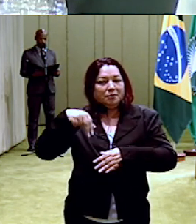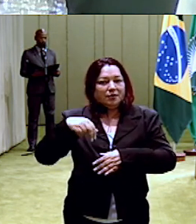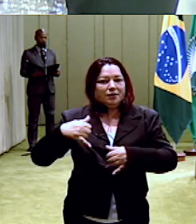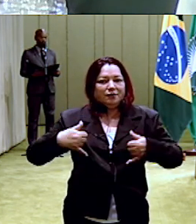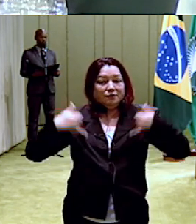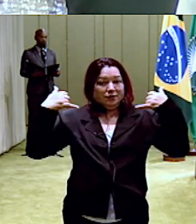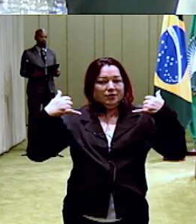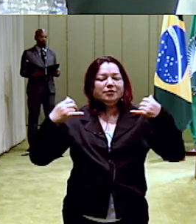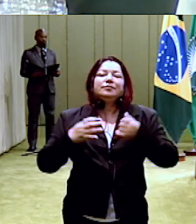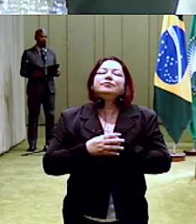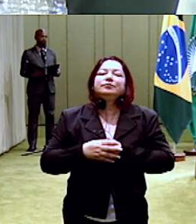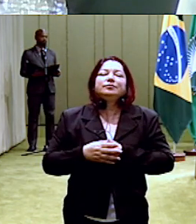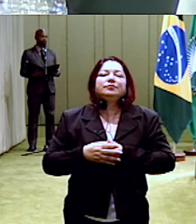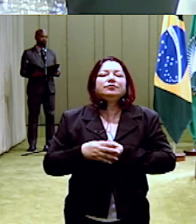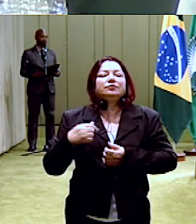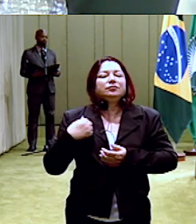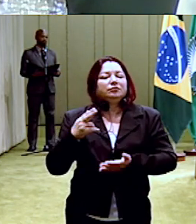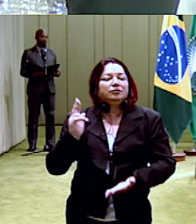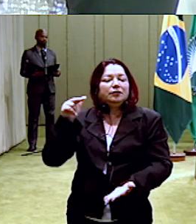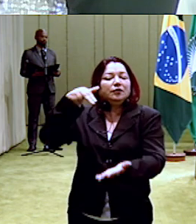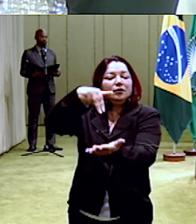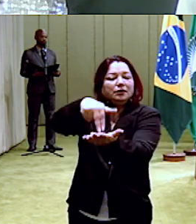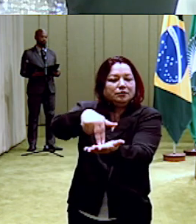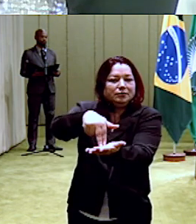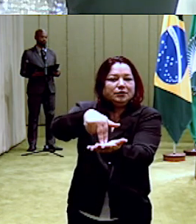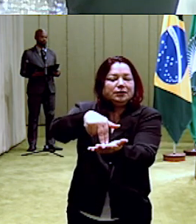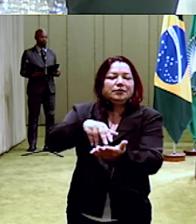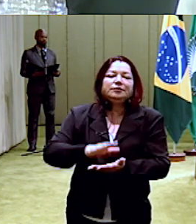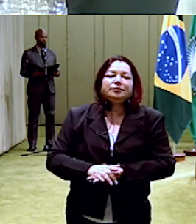muito importante que a gente tenha presente